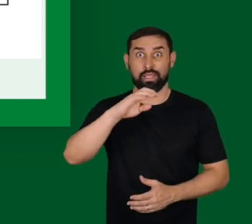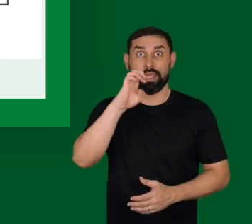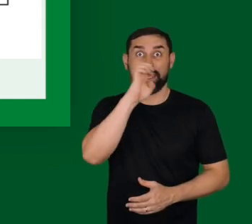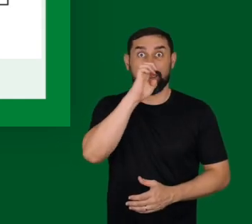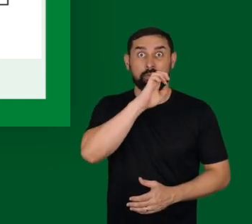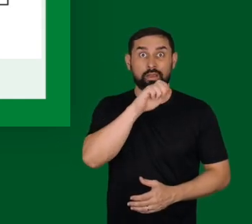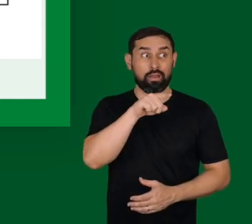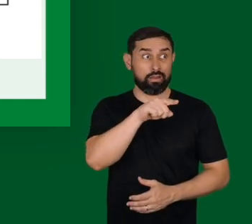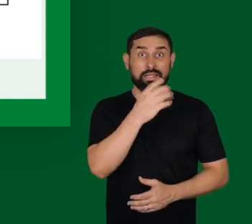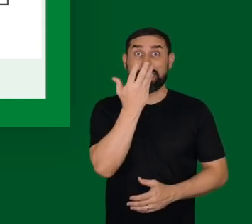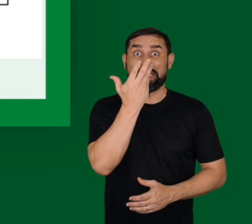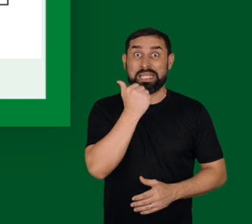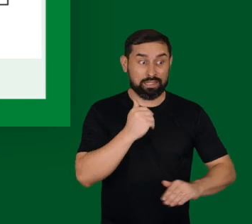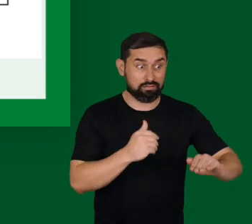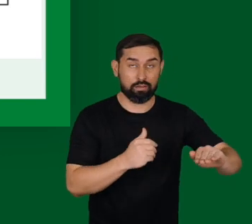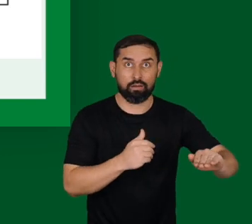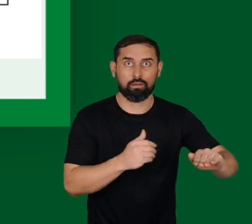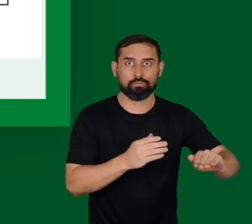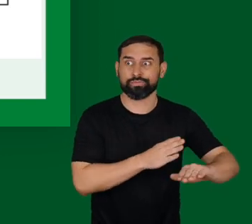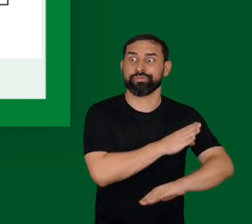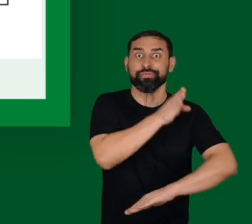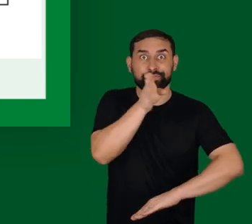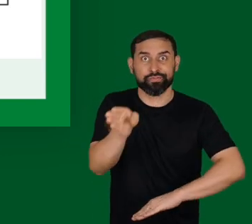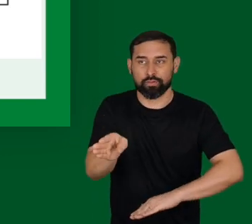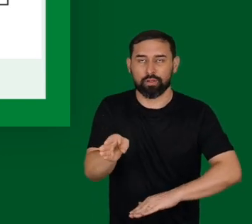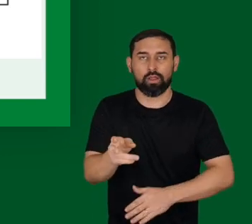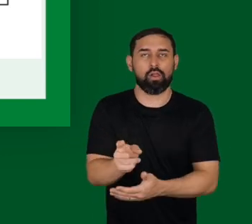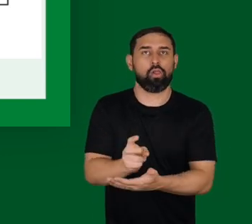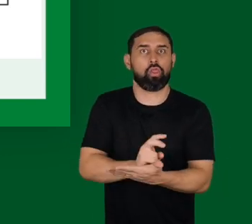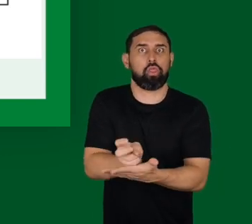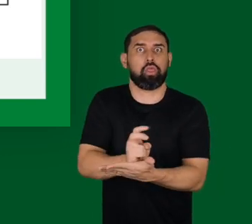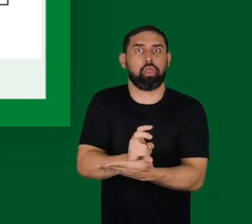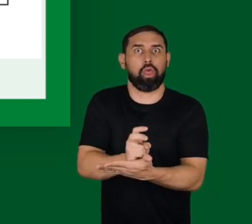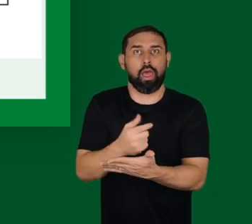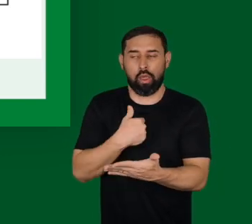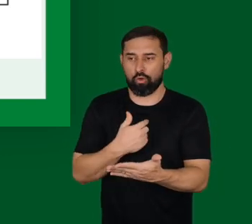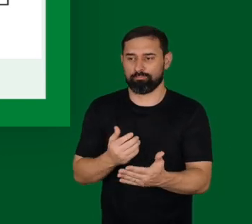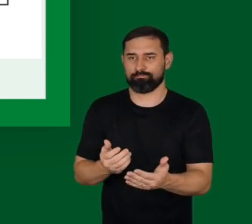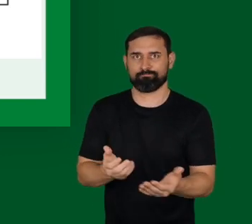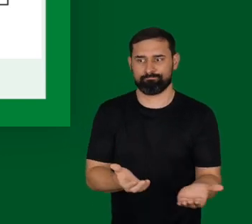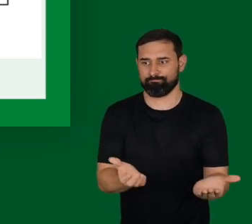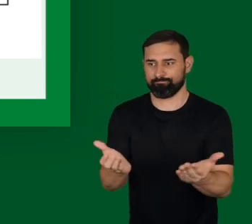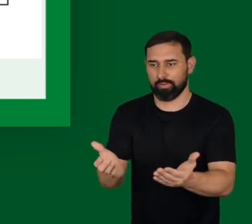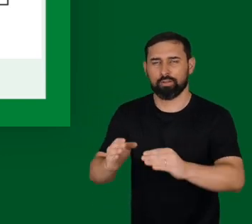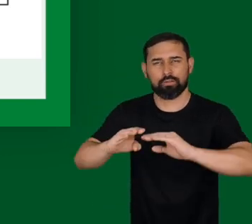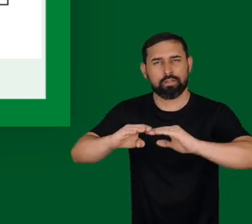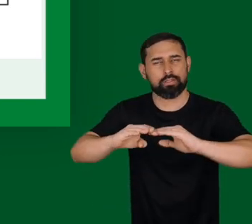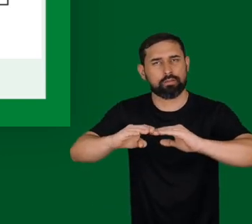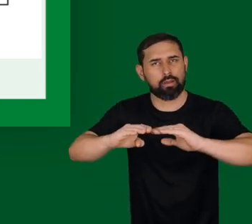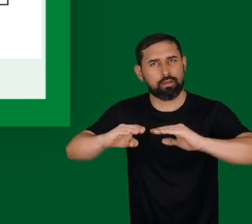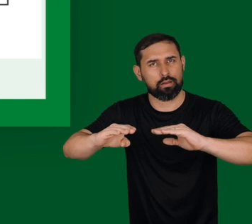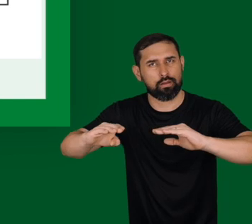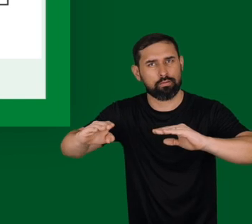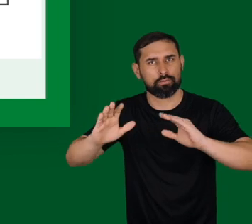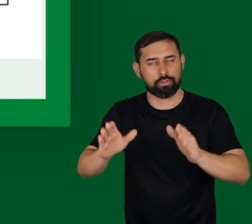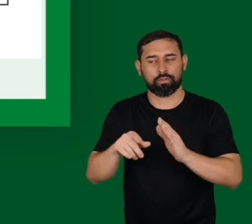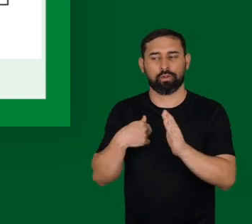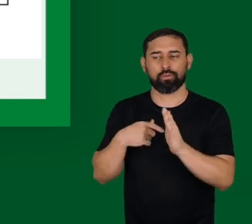Lembrar que passou da fase, o menino melhorou do episódio convulsivo, você pode entrar com medicação